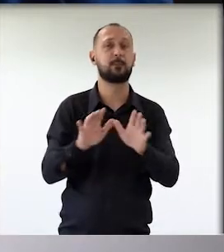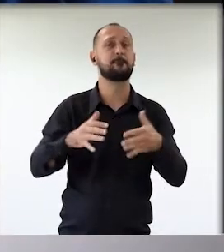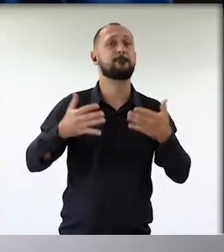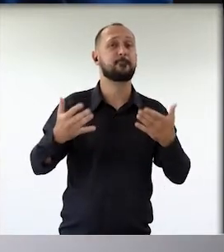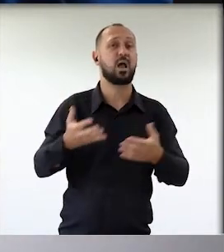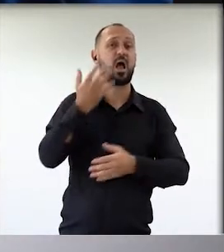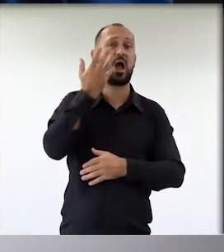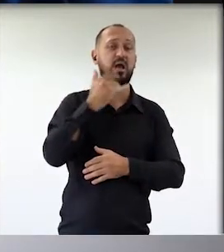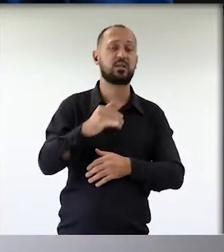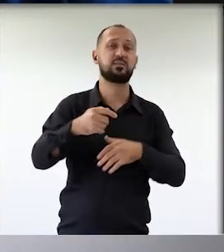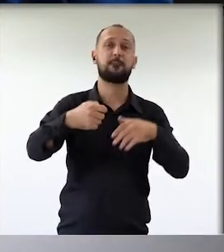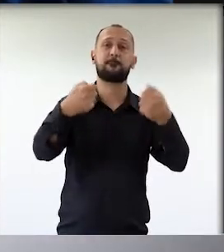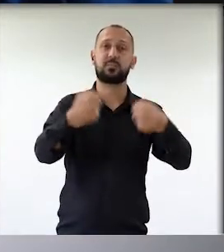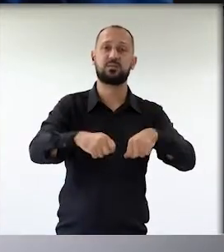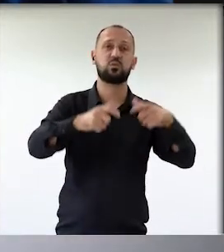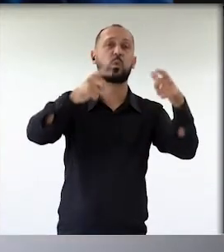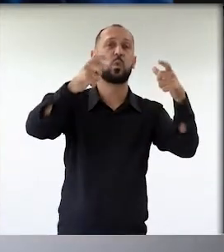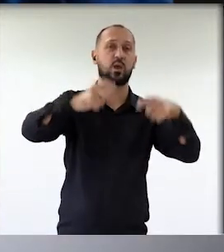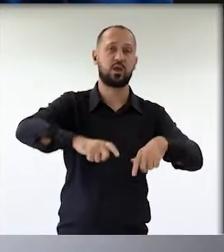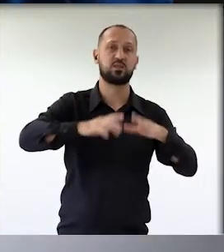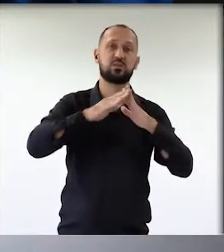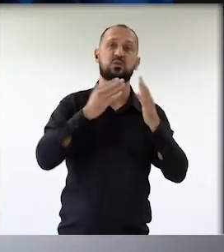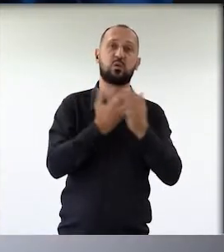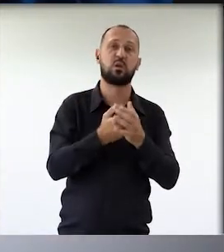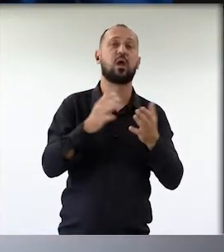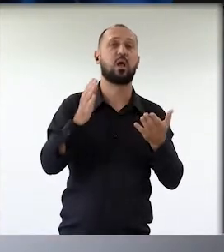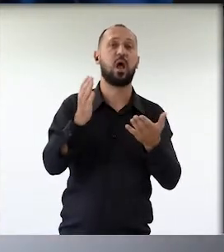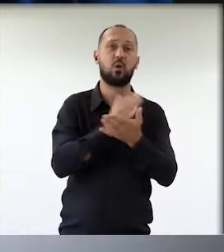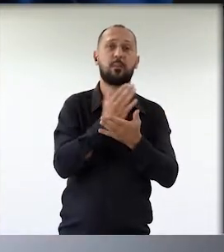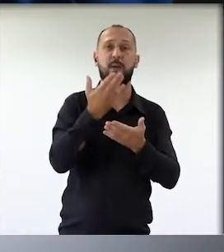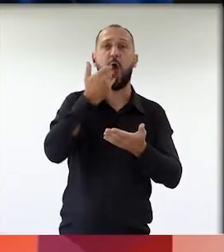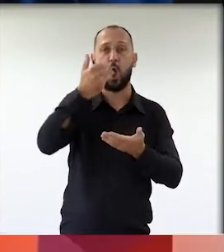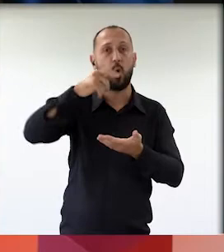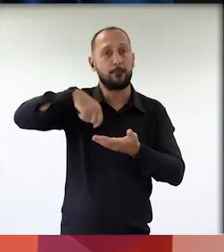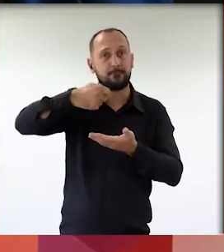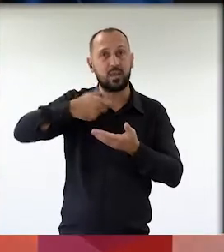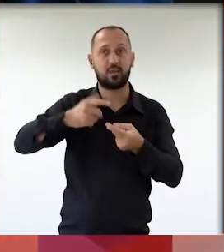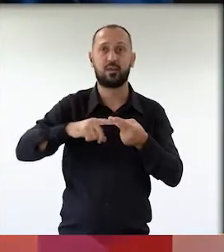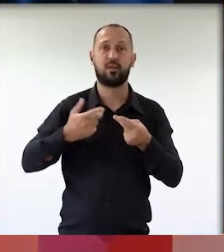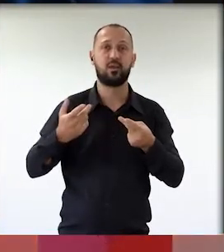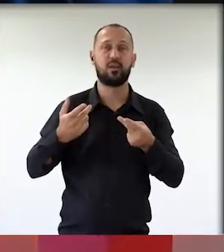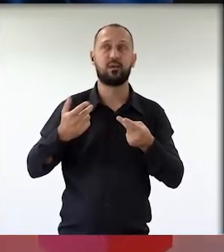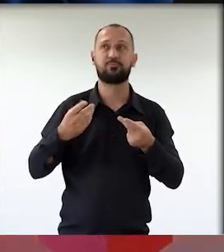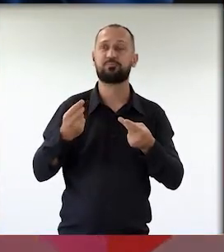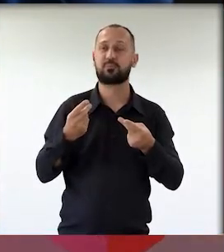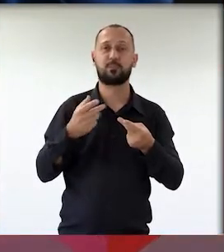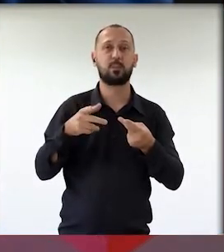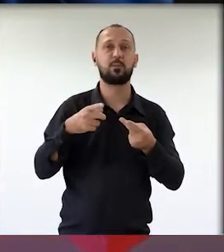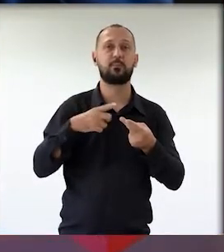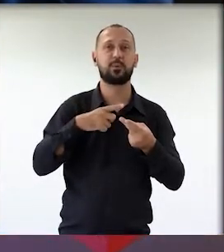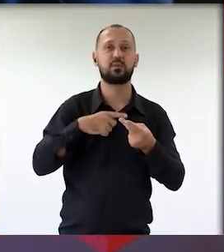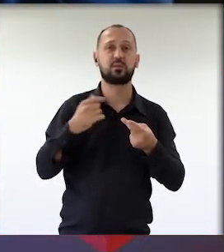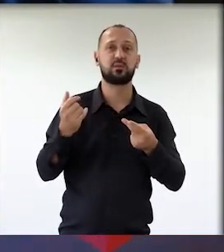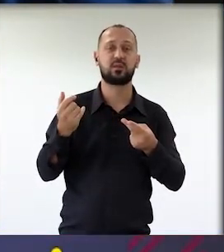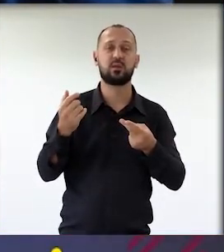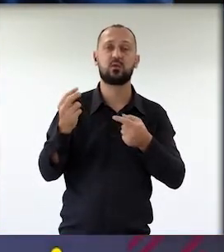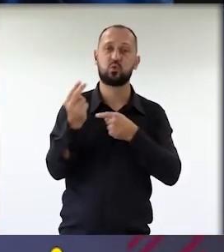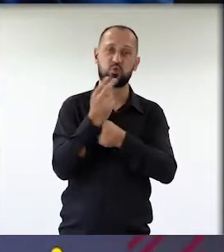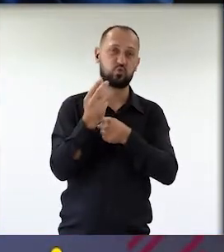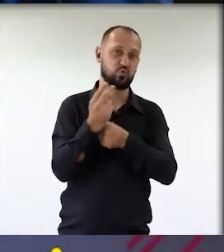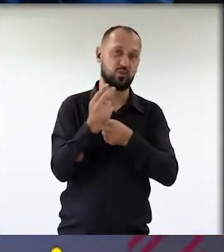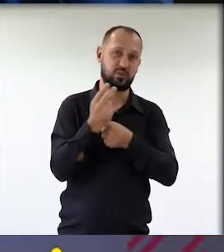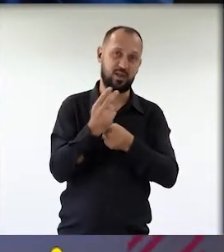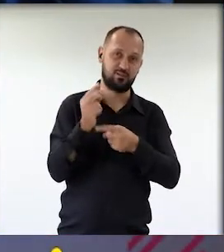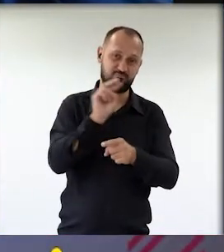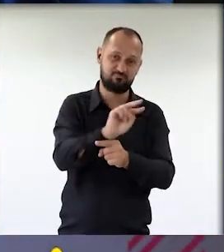Porém, muitas crianças dependiam do ambiente escolar, tanto para se alimentar, quanto para